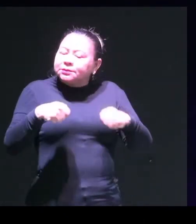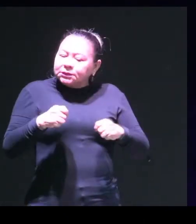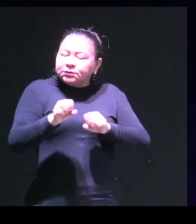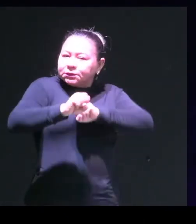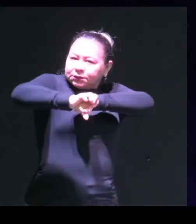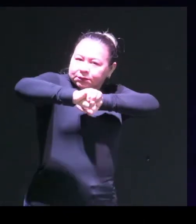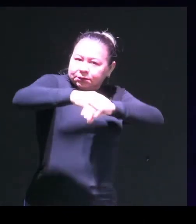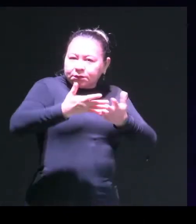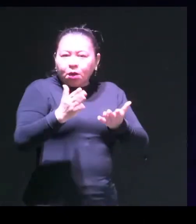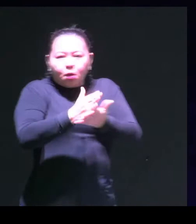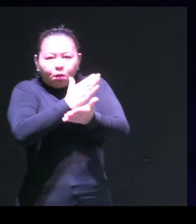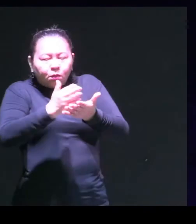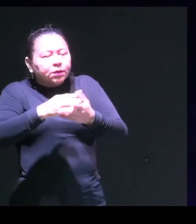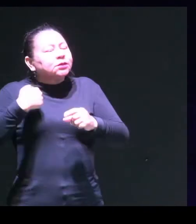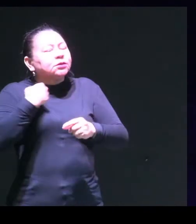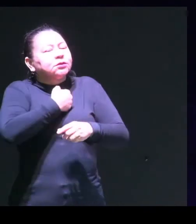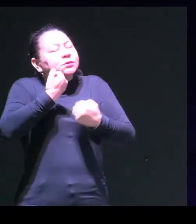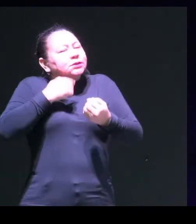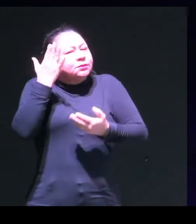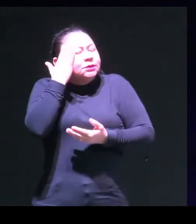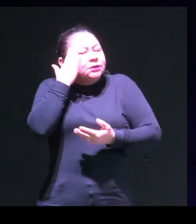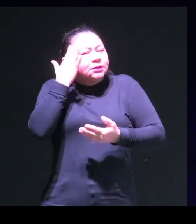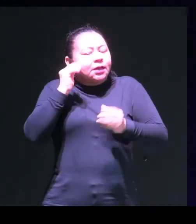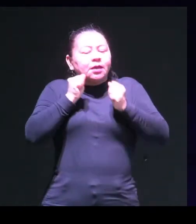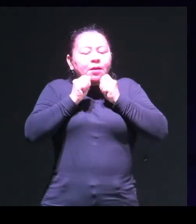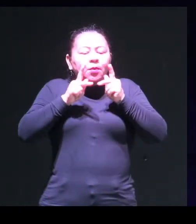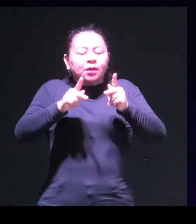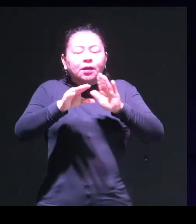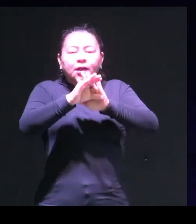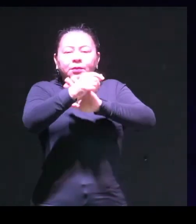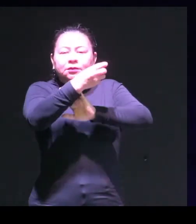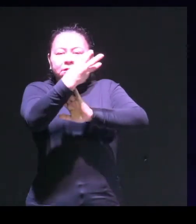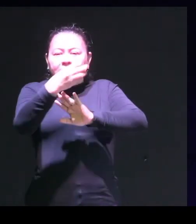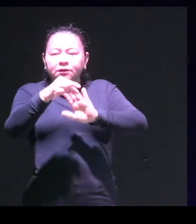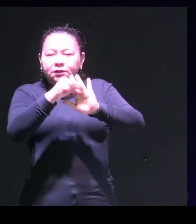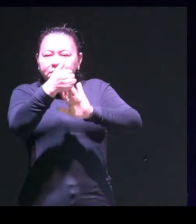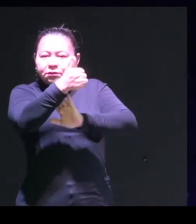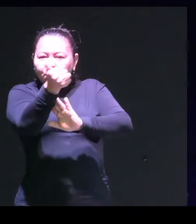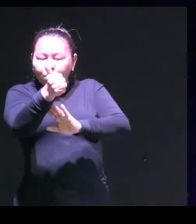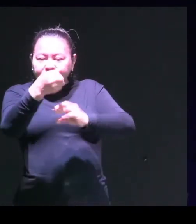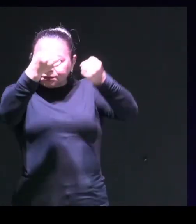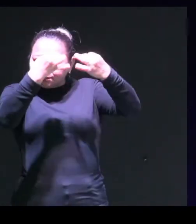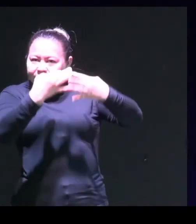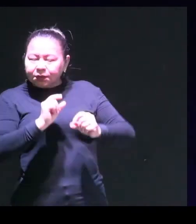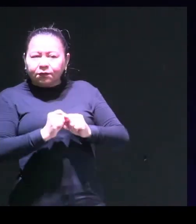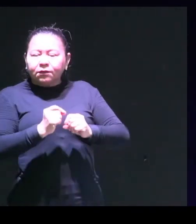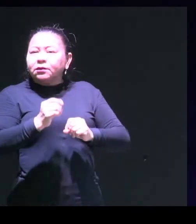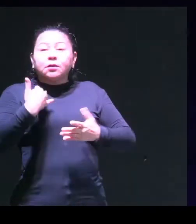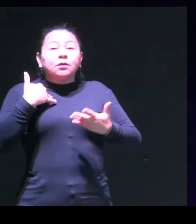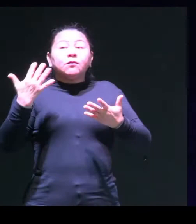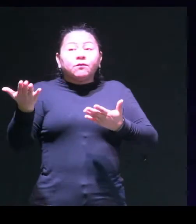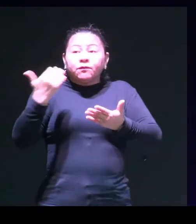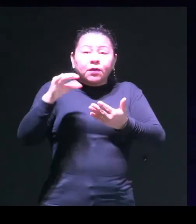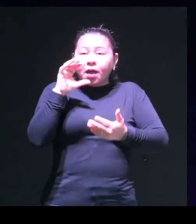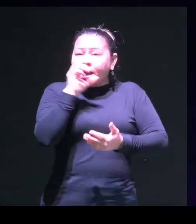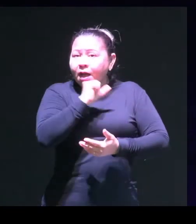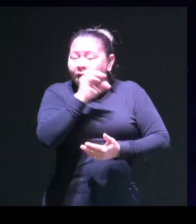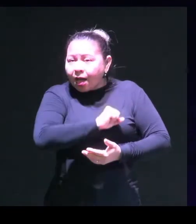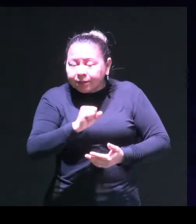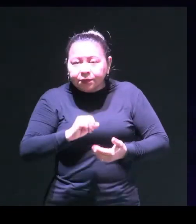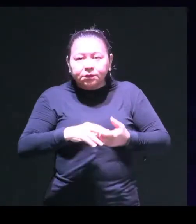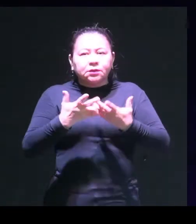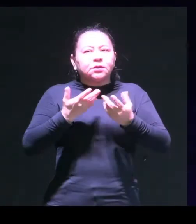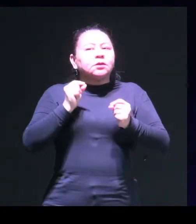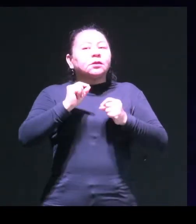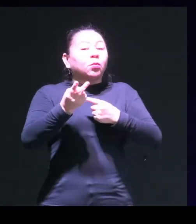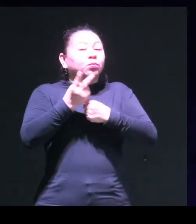algumas advertências aqui em Apocalipse, capítulo 3, versículo 11. Venho sem demora, conserva